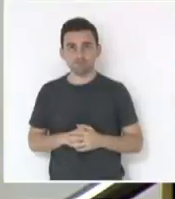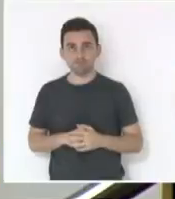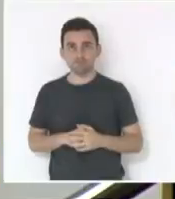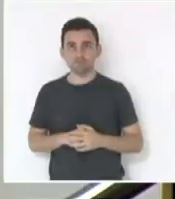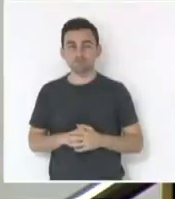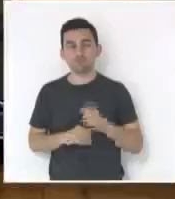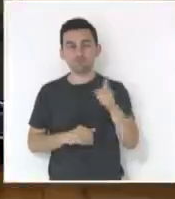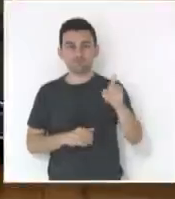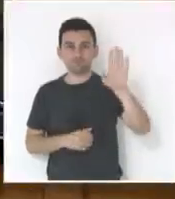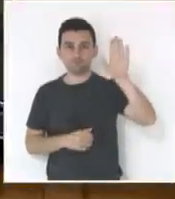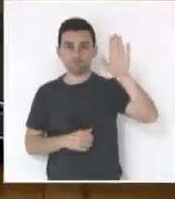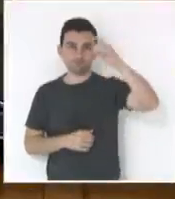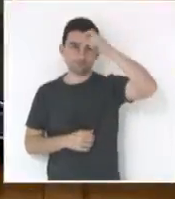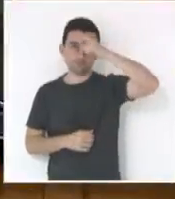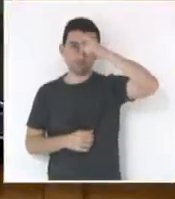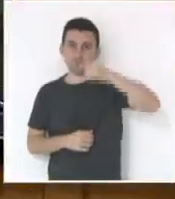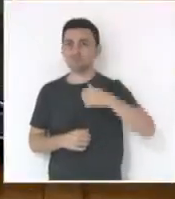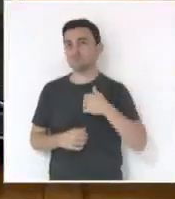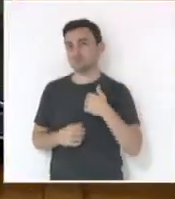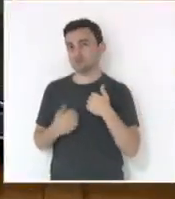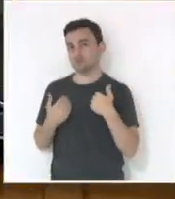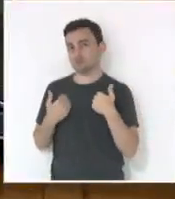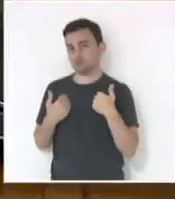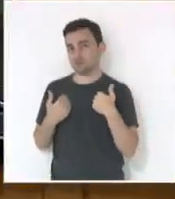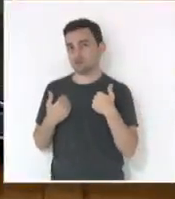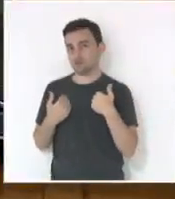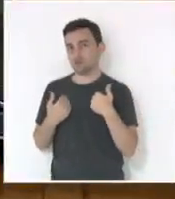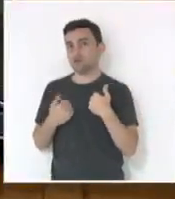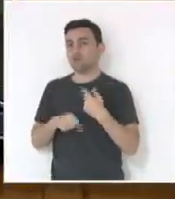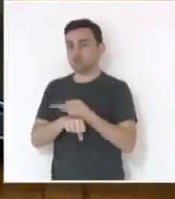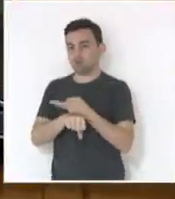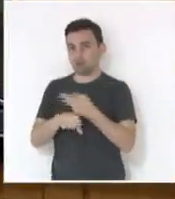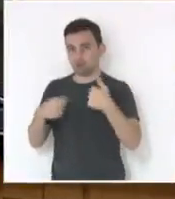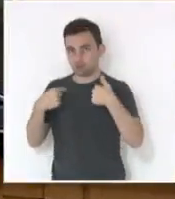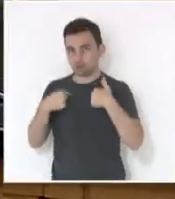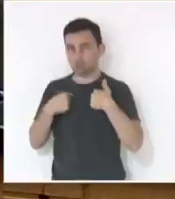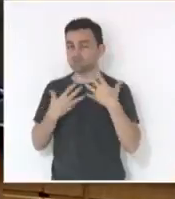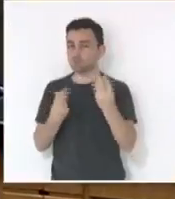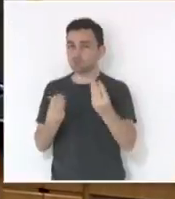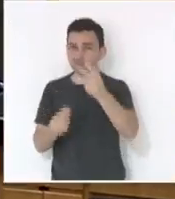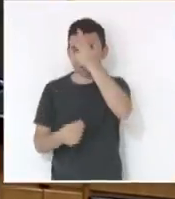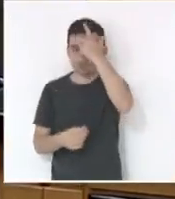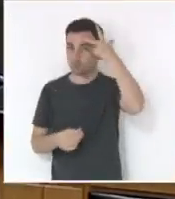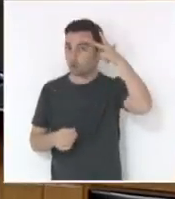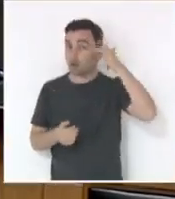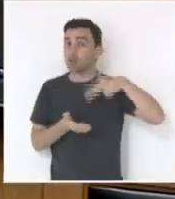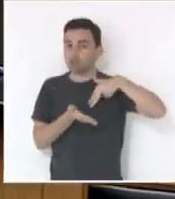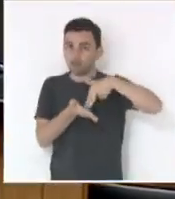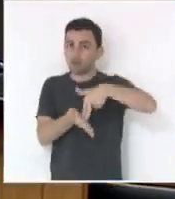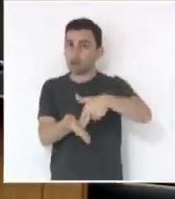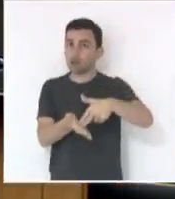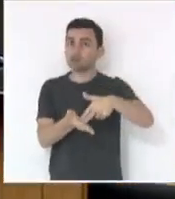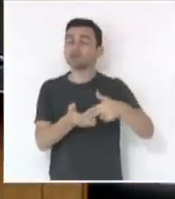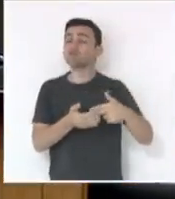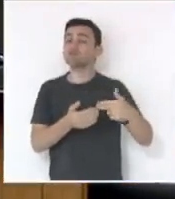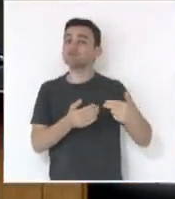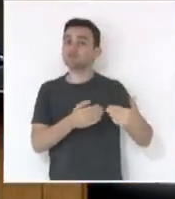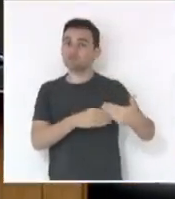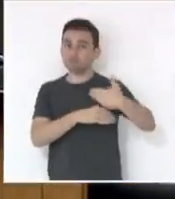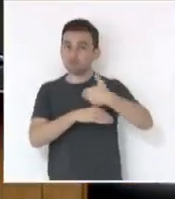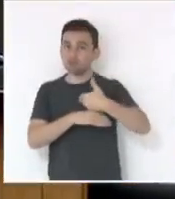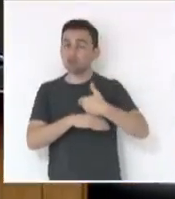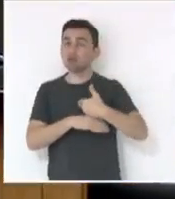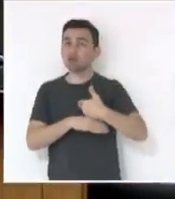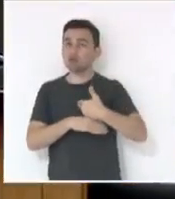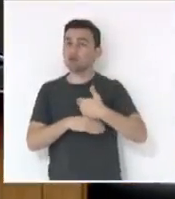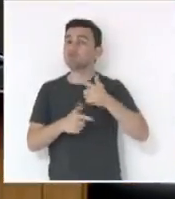prazer. Sei que é horário do partido, mas eu fui procurado, inclusive, por muitas pessoas de navegantes a respeito desse problema também. Só